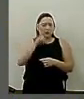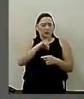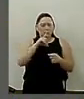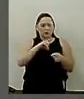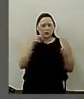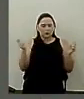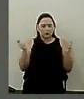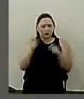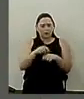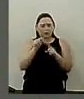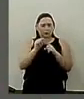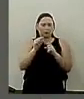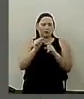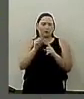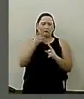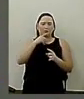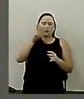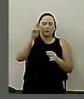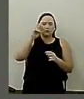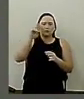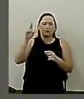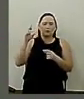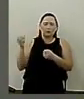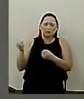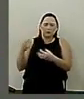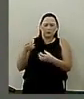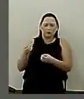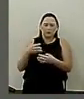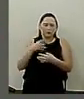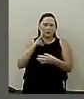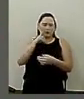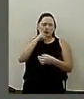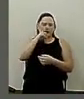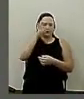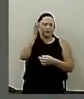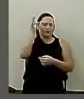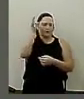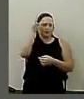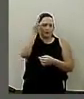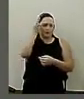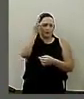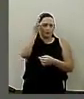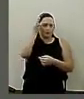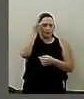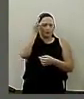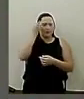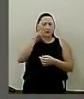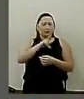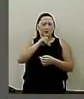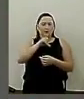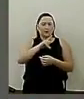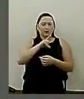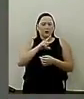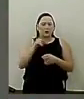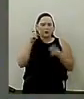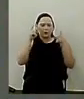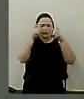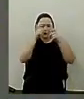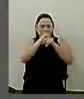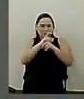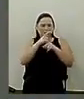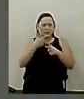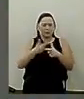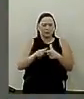que a palavra do Senhor nos ensine e fortaleça a nossa fé, principalmente, Senhor Deus, quando enfrentarmos